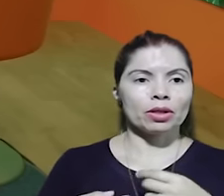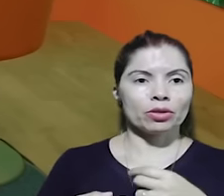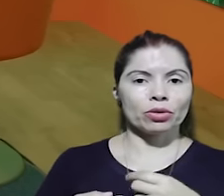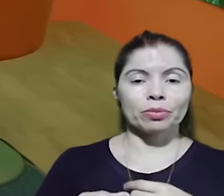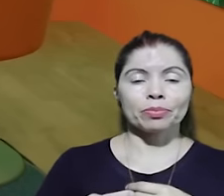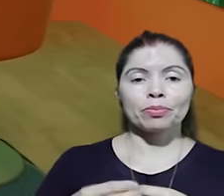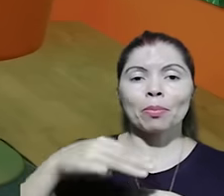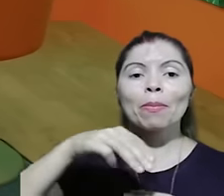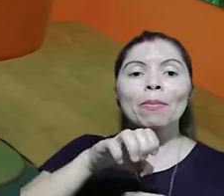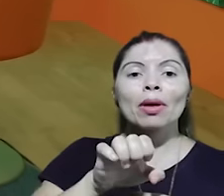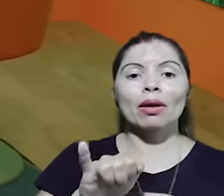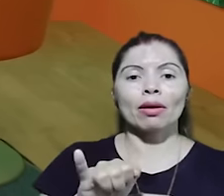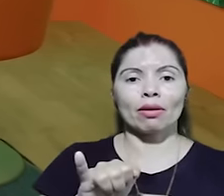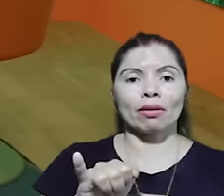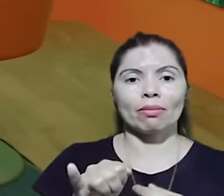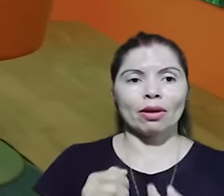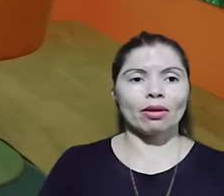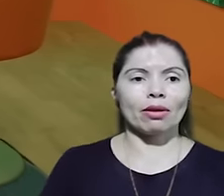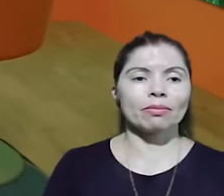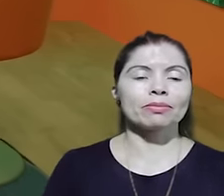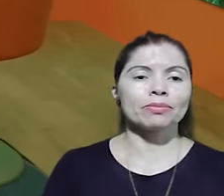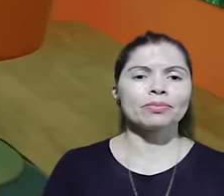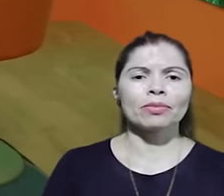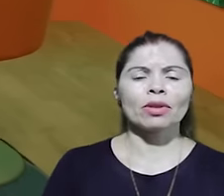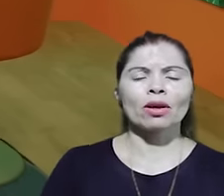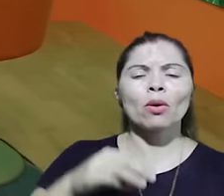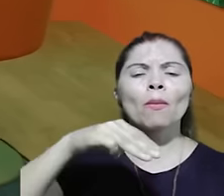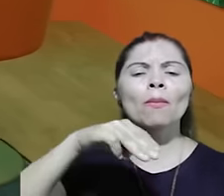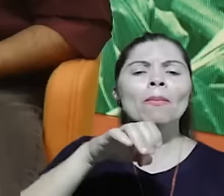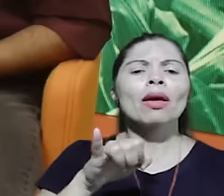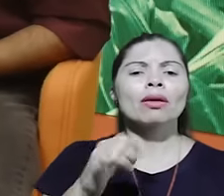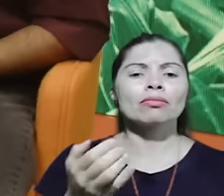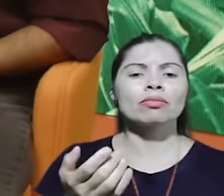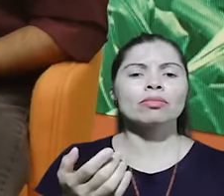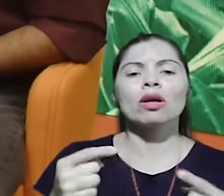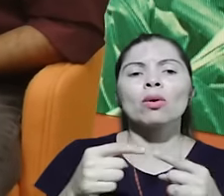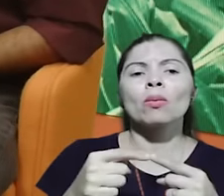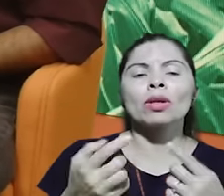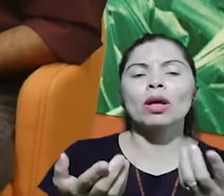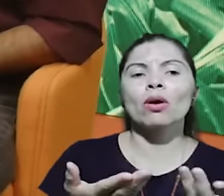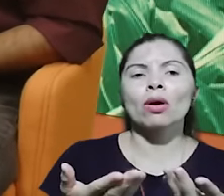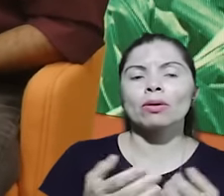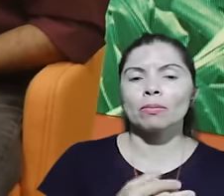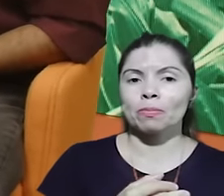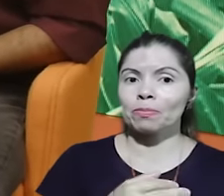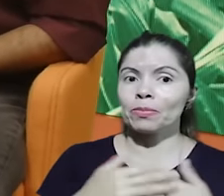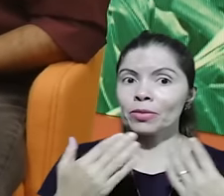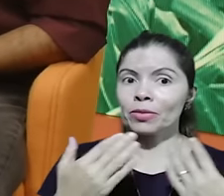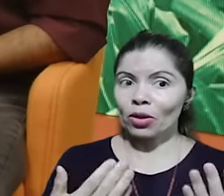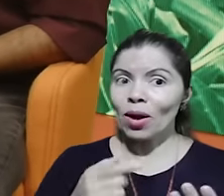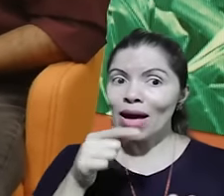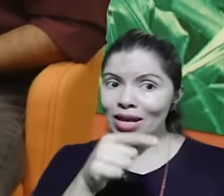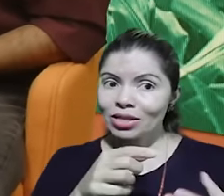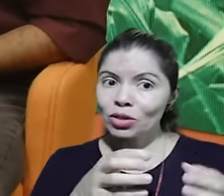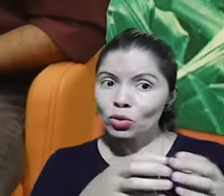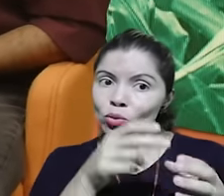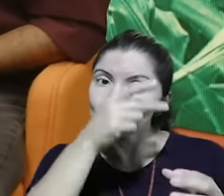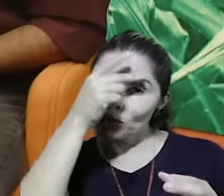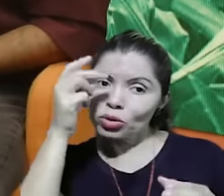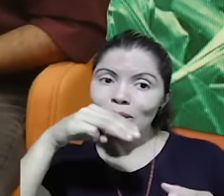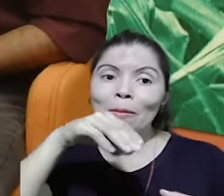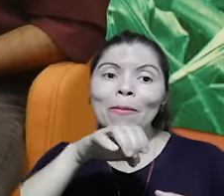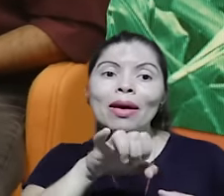rurais que estão enquadradas como mei né como vai funcionar então no caso né o microempreendedor individual ela é uma